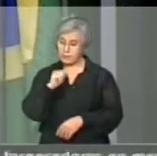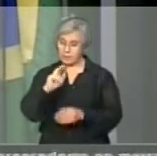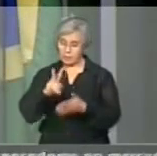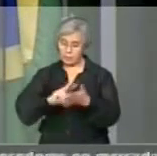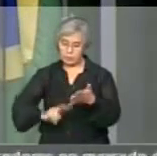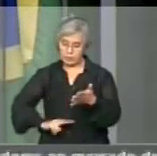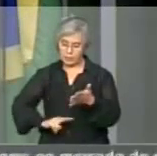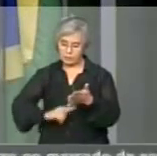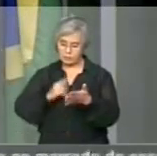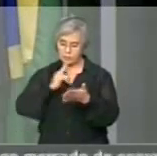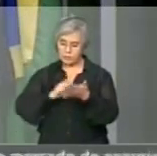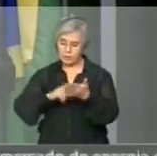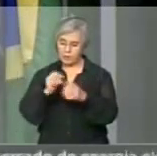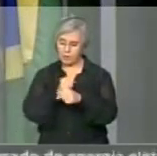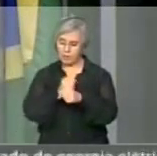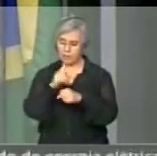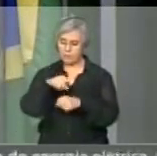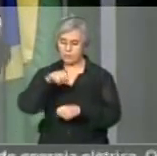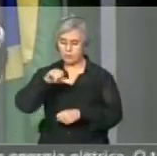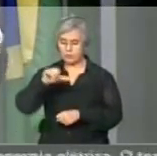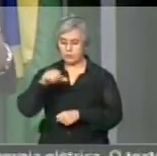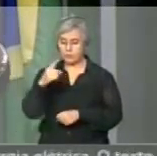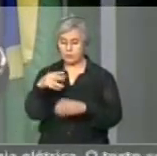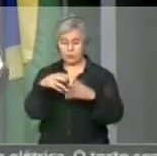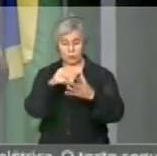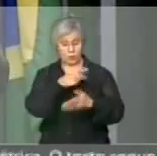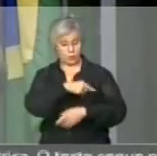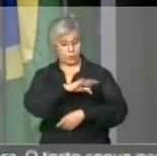conjuntura de 91, onde o PT